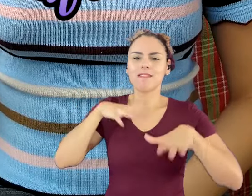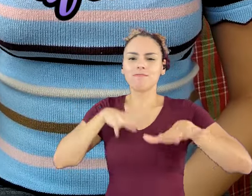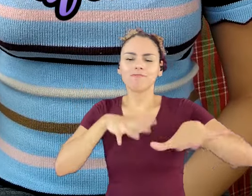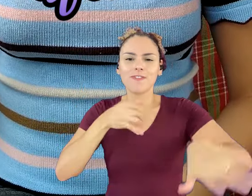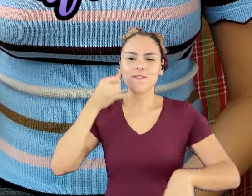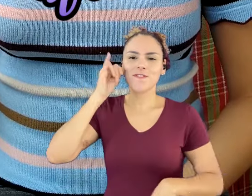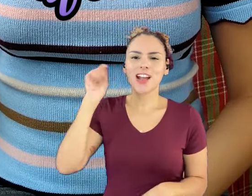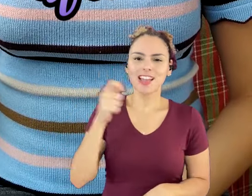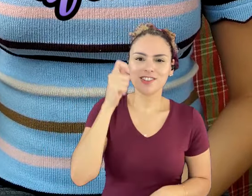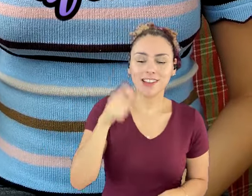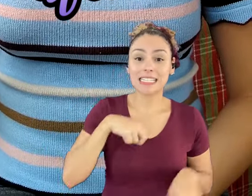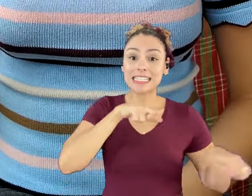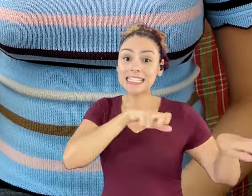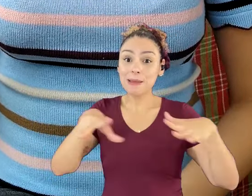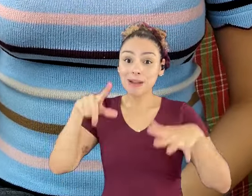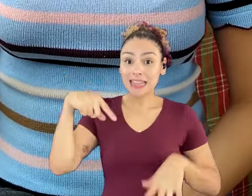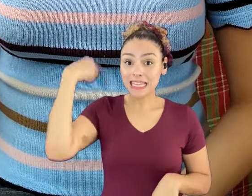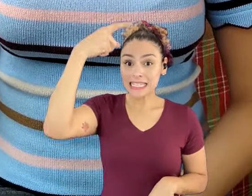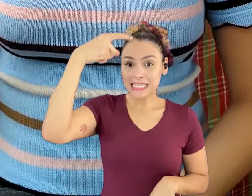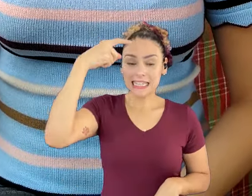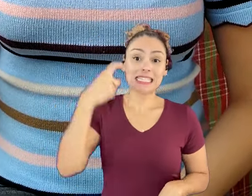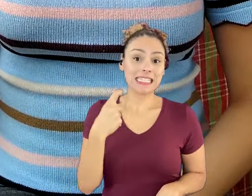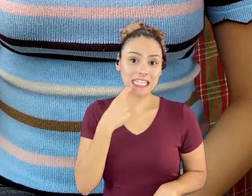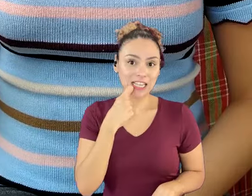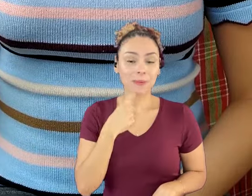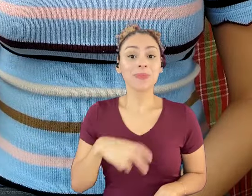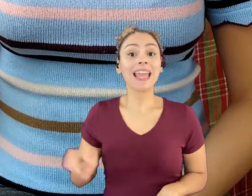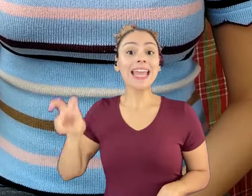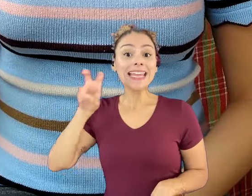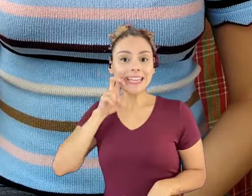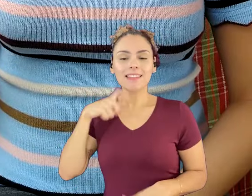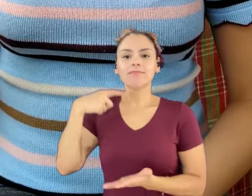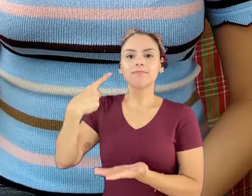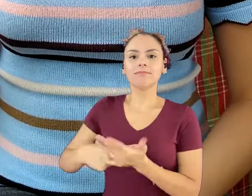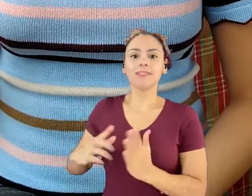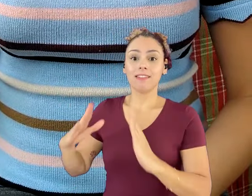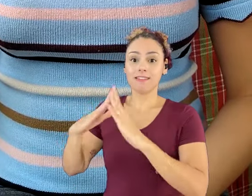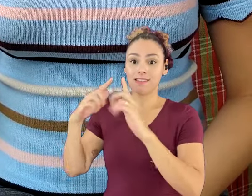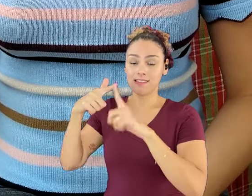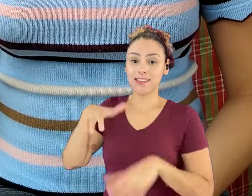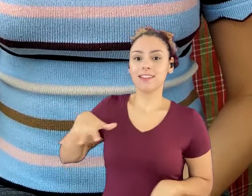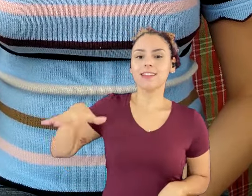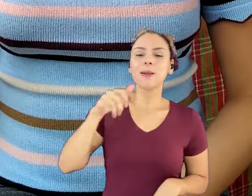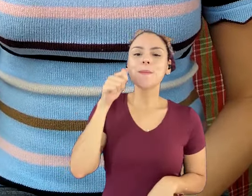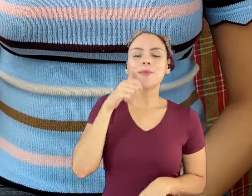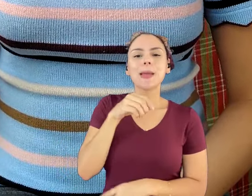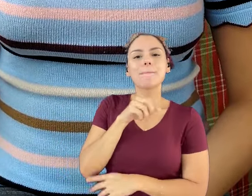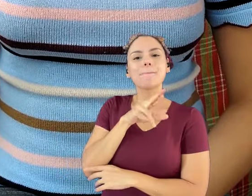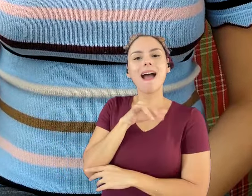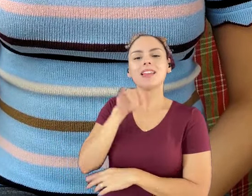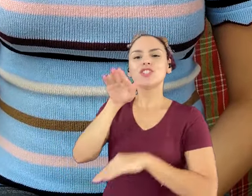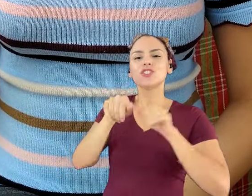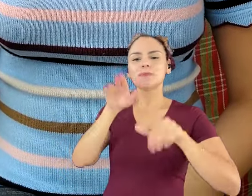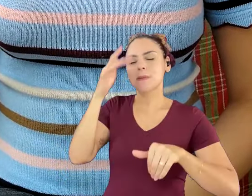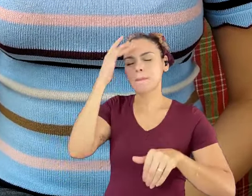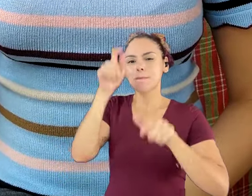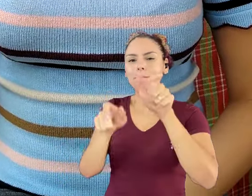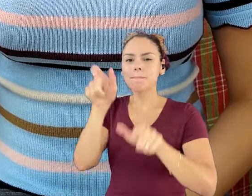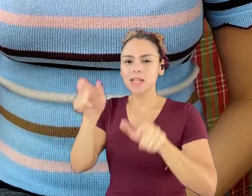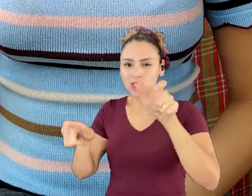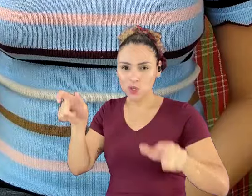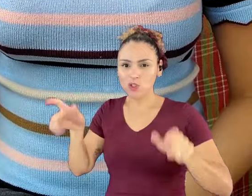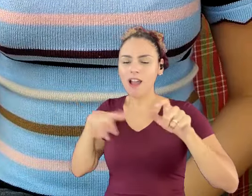cantoria, procissão e romaria, Sexta-feira da Paixão. Na quinta-feira maior, no salão paroquial, Dona Maria das Dores reuniu